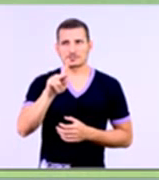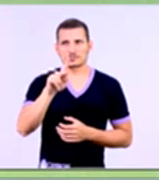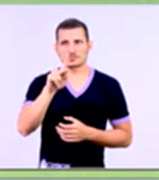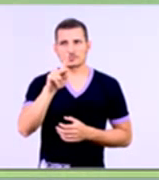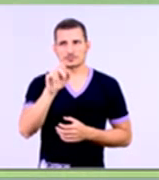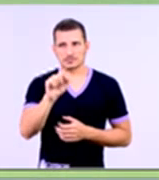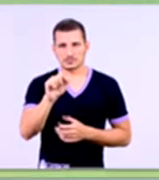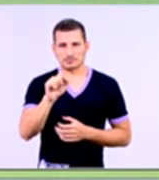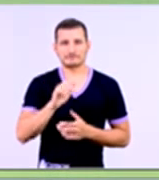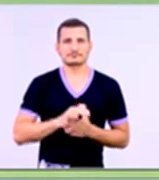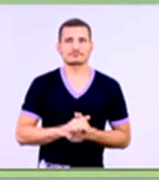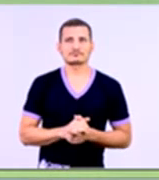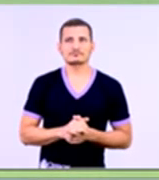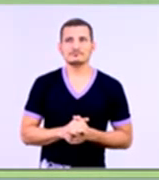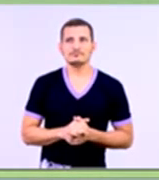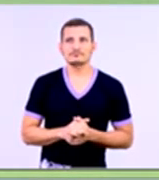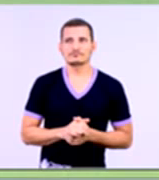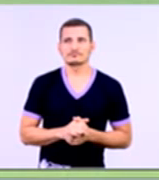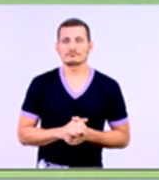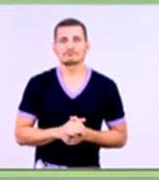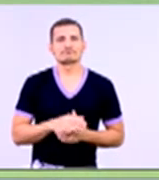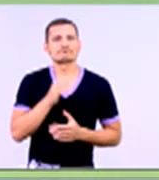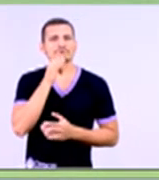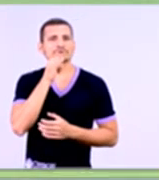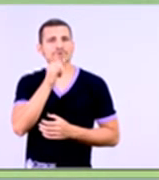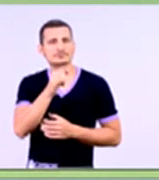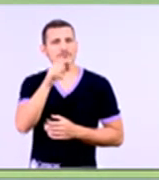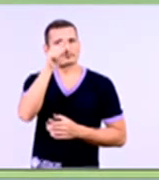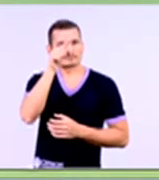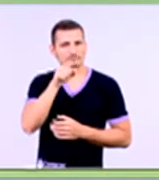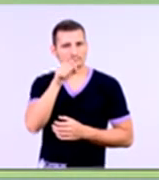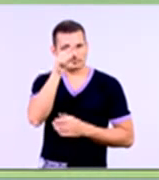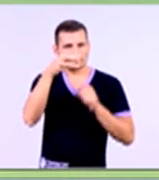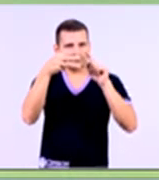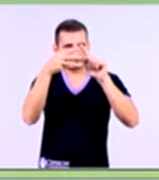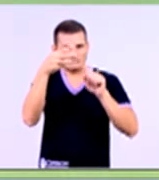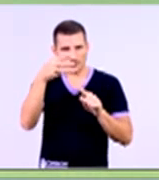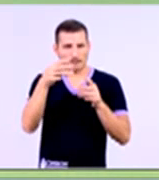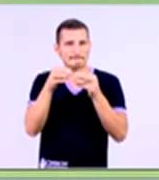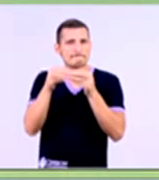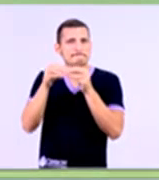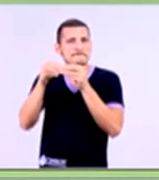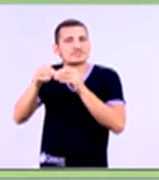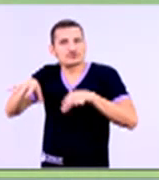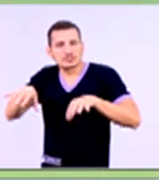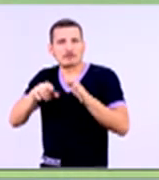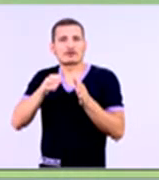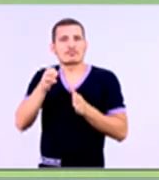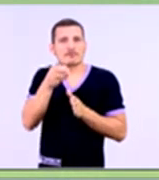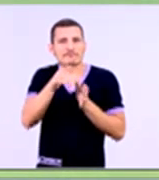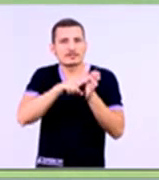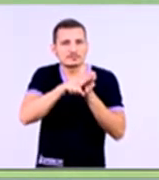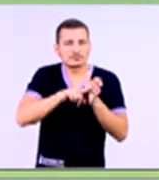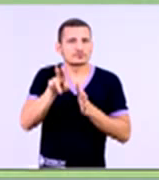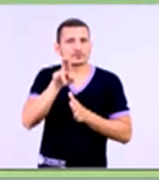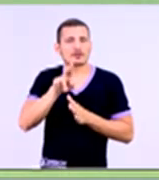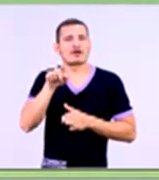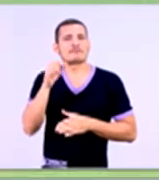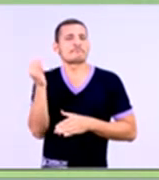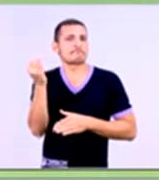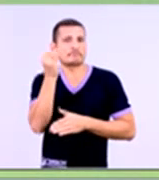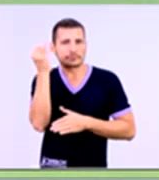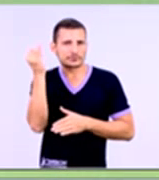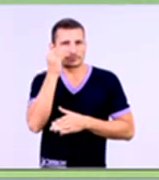Quando estas formas prejudicam a navegação do usuário, é importante rever e refazer a